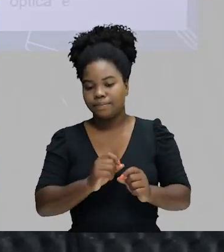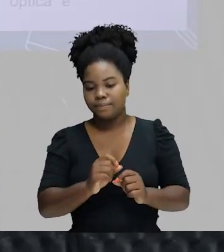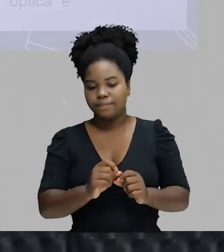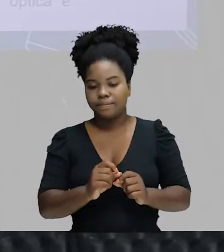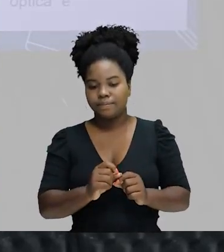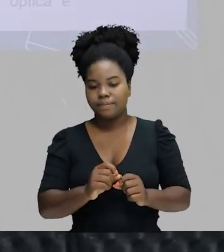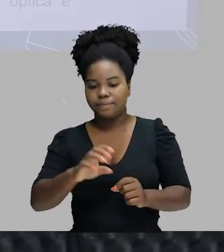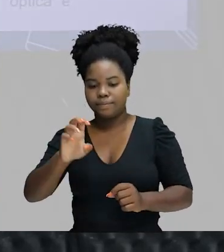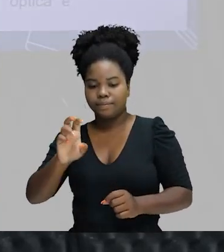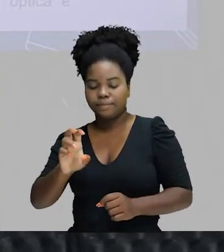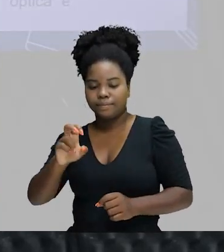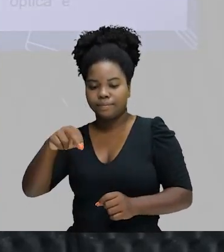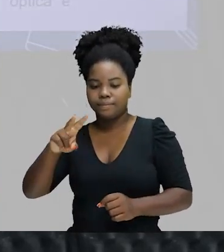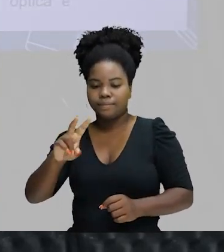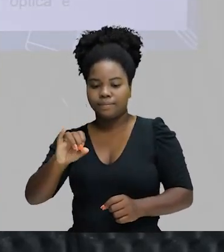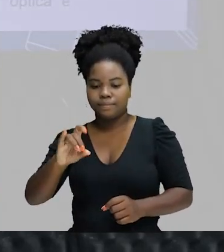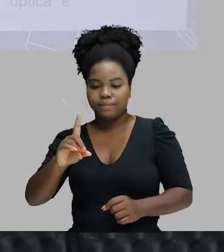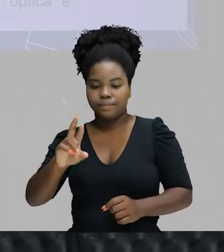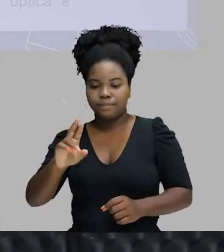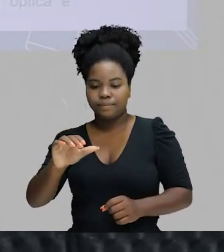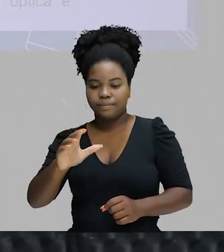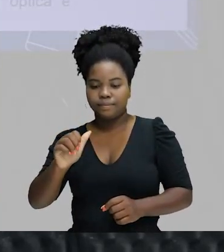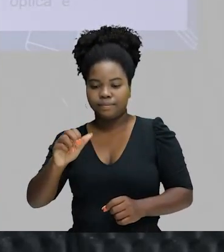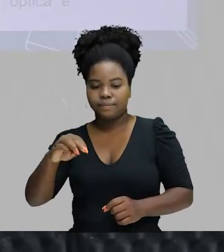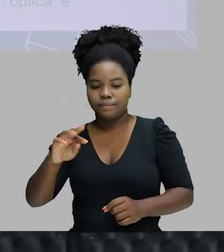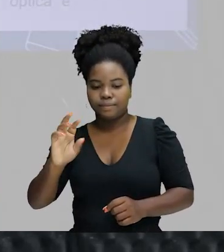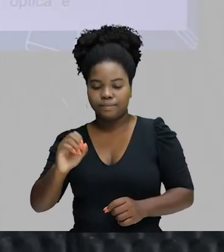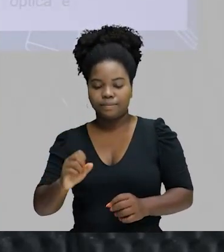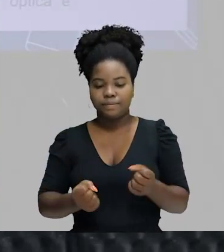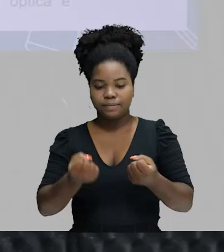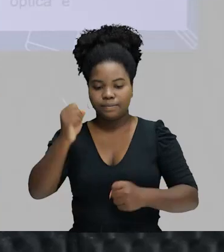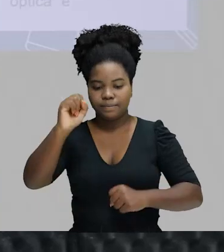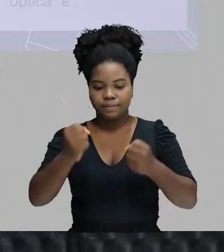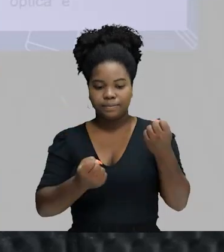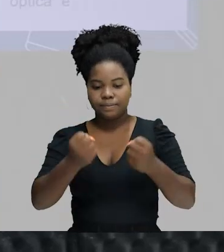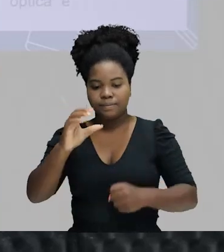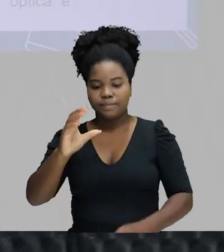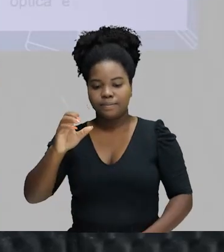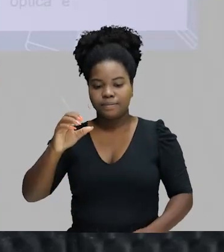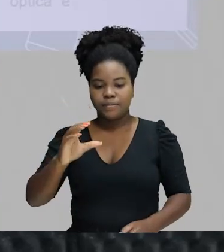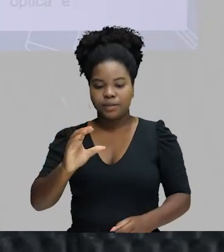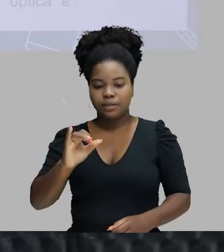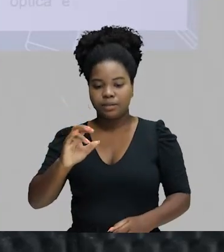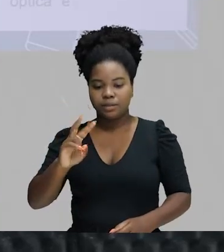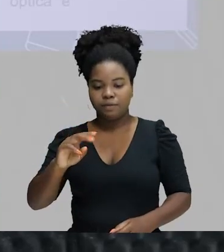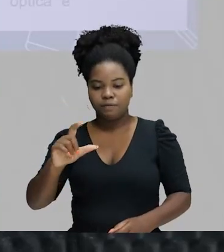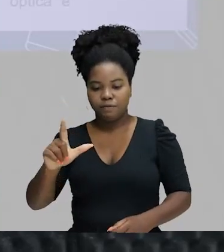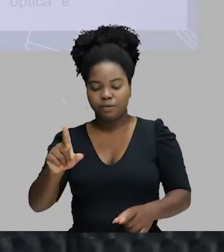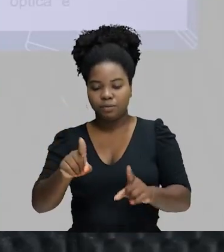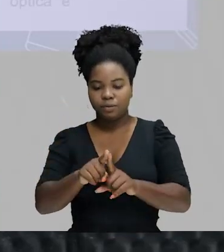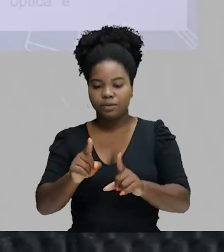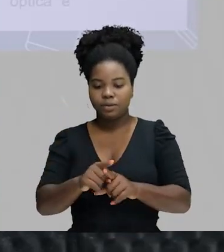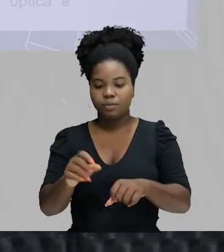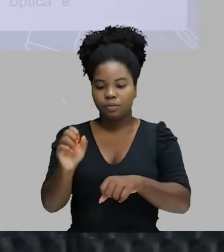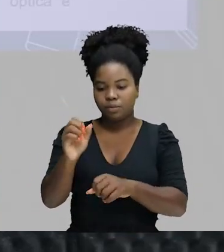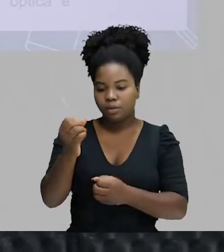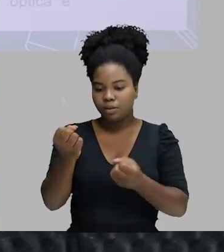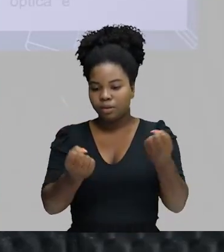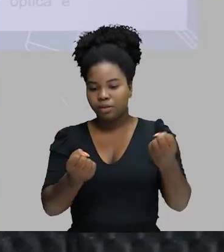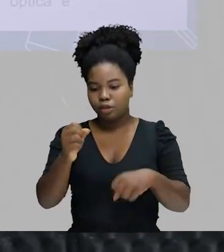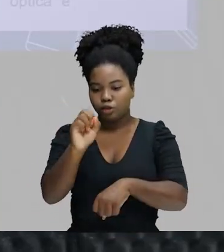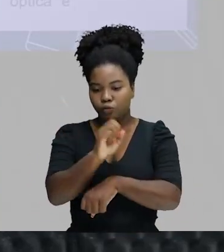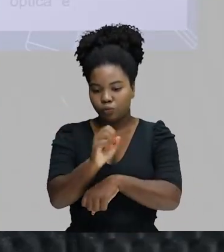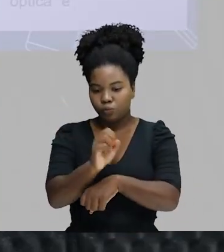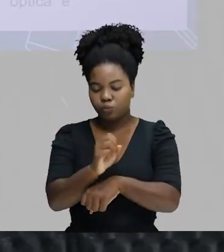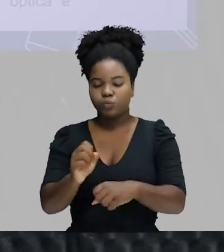de envidraçamento e nas indústrias de construção civil e automotiva. O